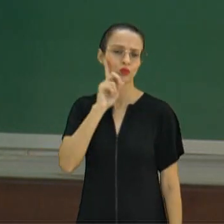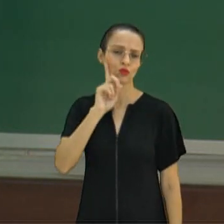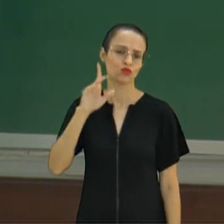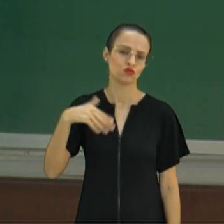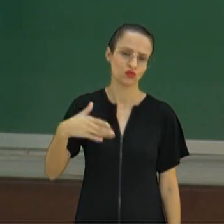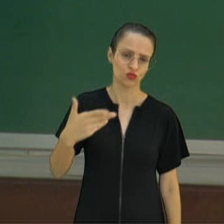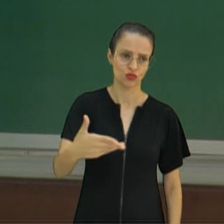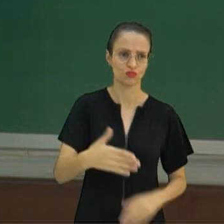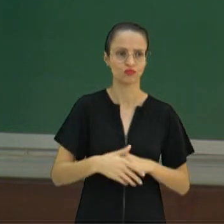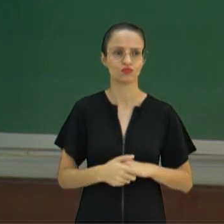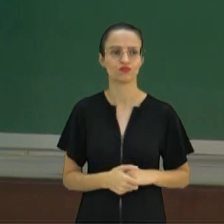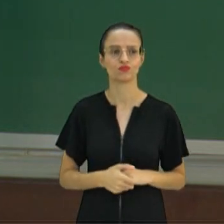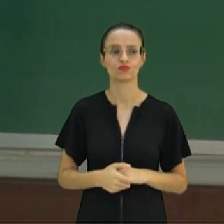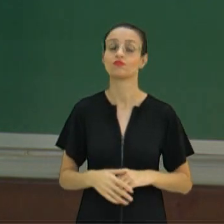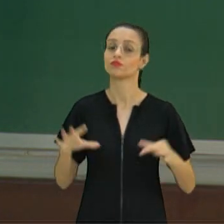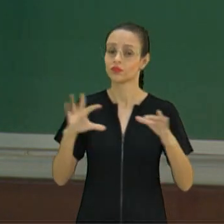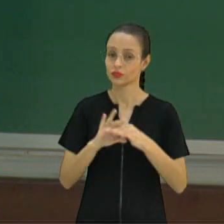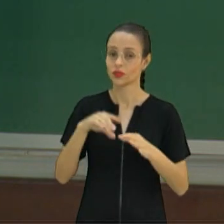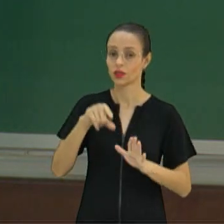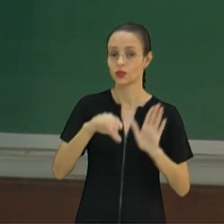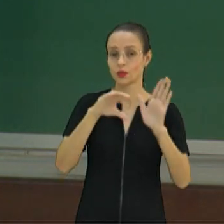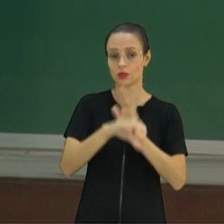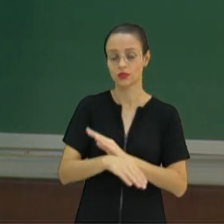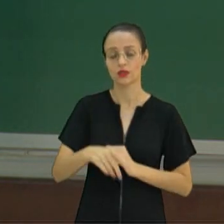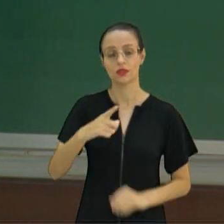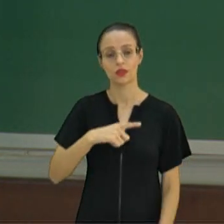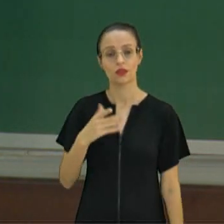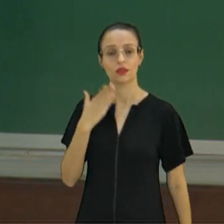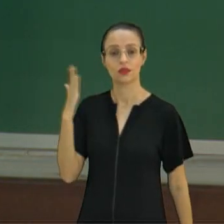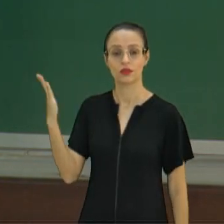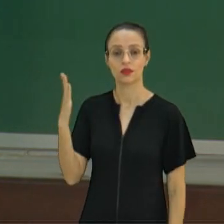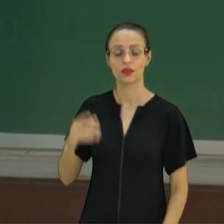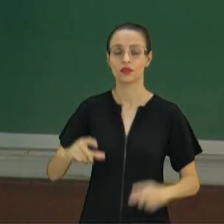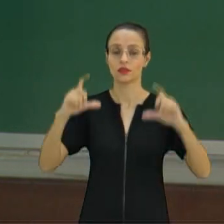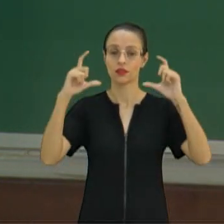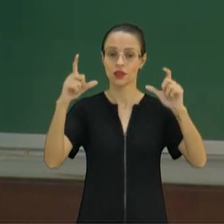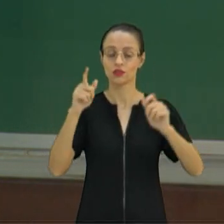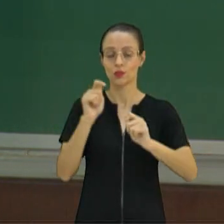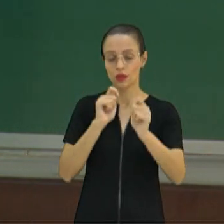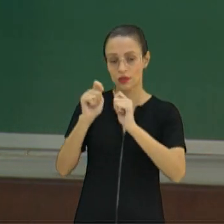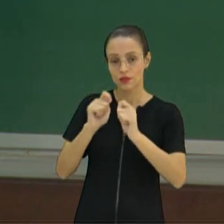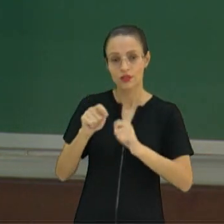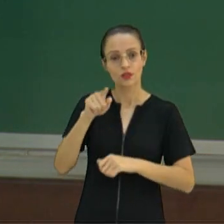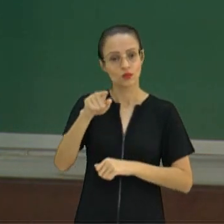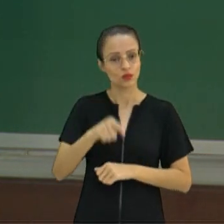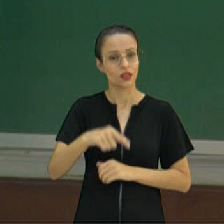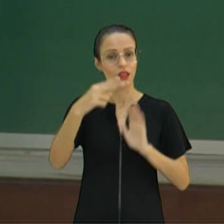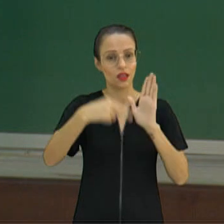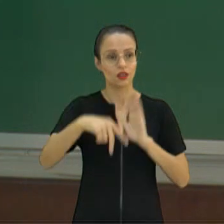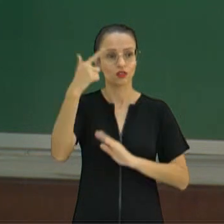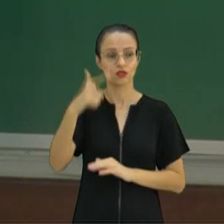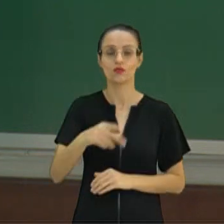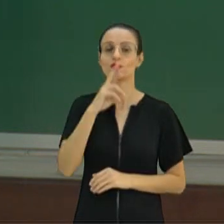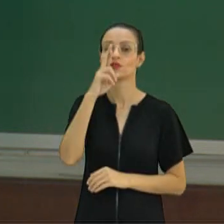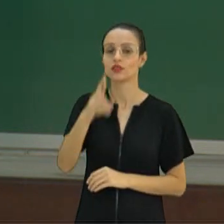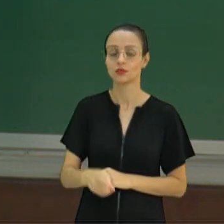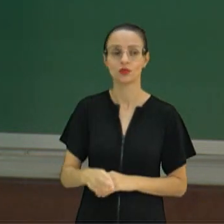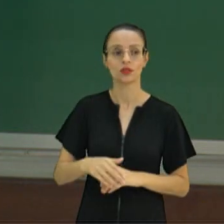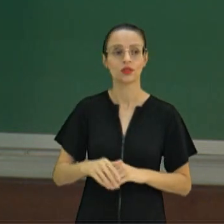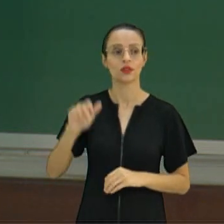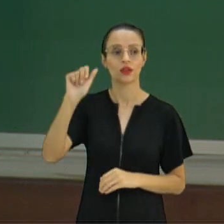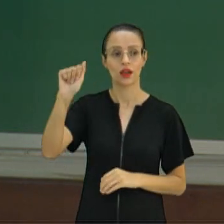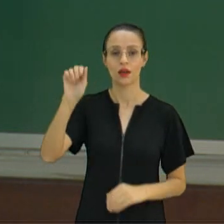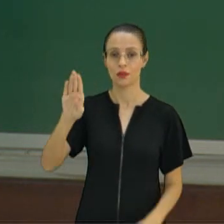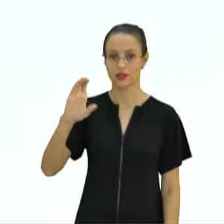dia. Com base nesse conceito, temos aqui um trecho da entrevista, faça a releitura e responda às perguntas